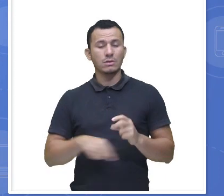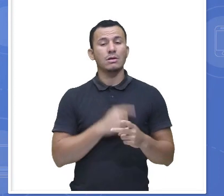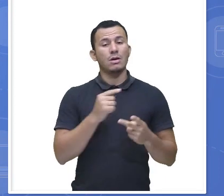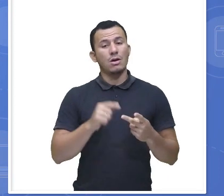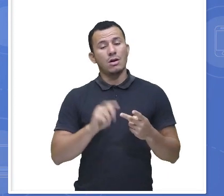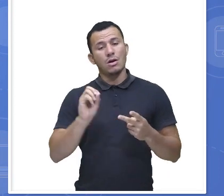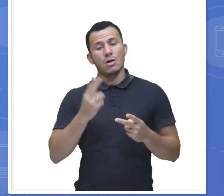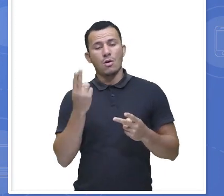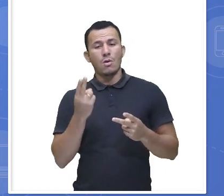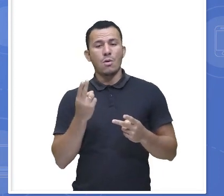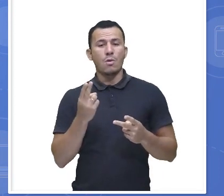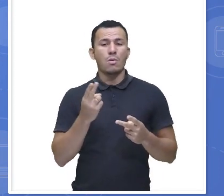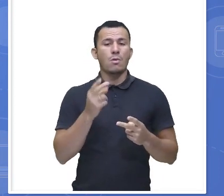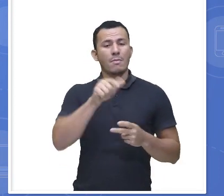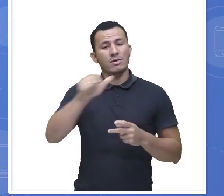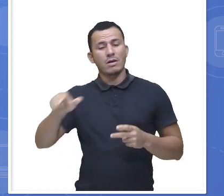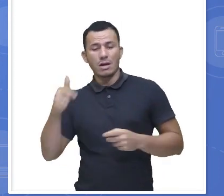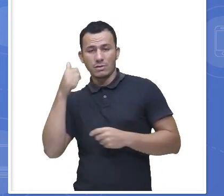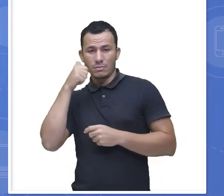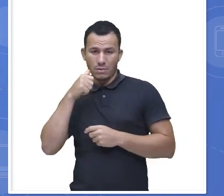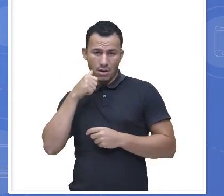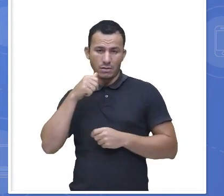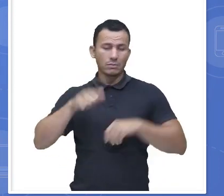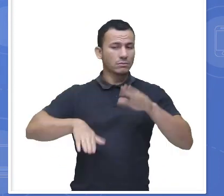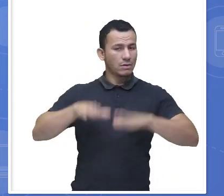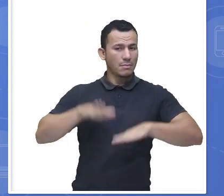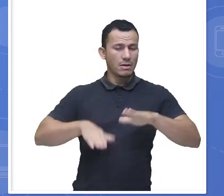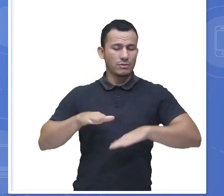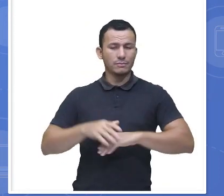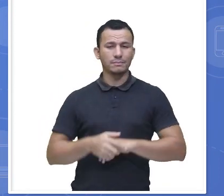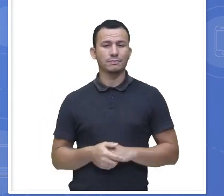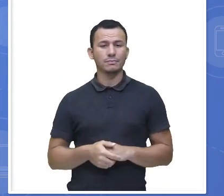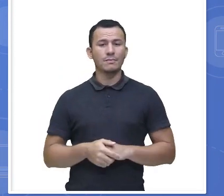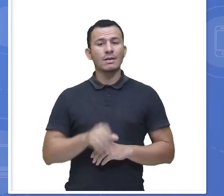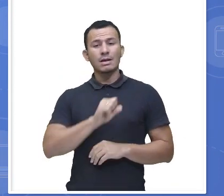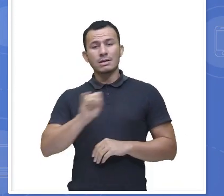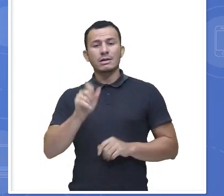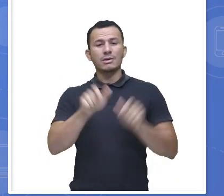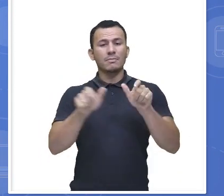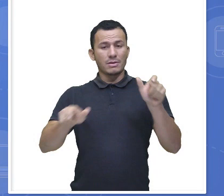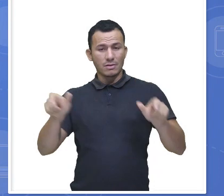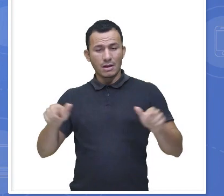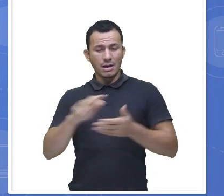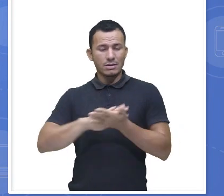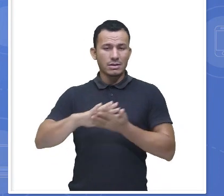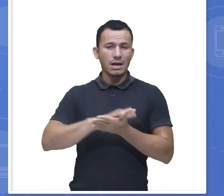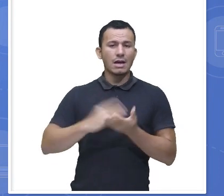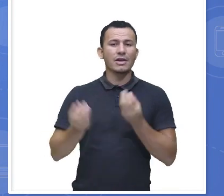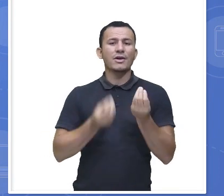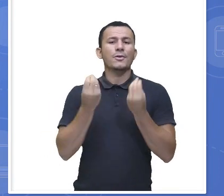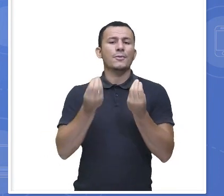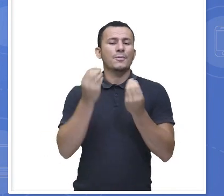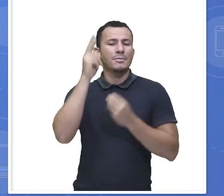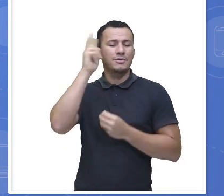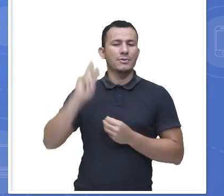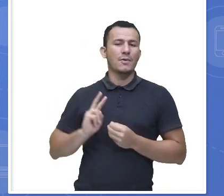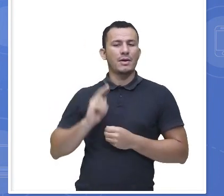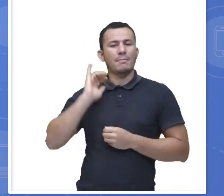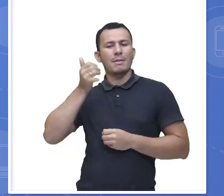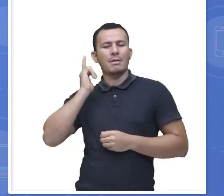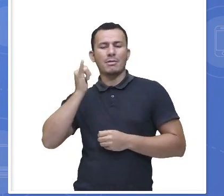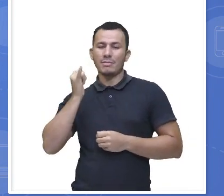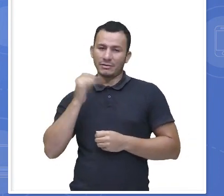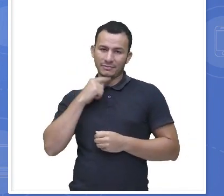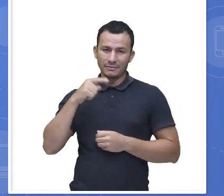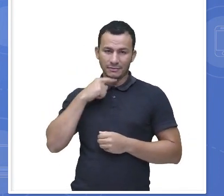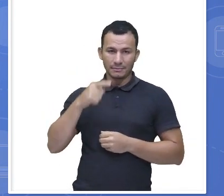ou as personagens. Muito bem. Sem esses personagens, a história não acontece. Então, eles